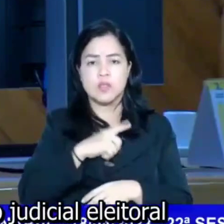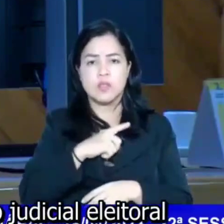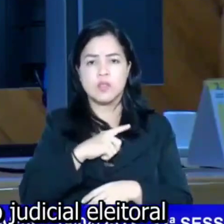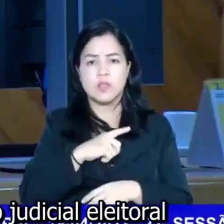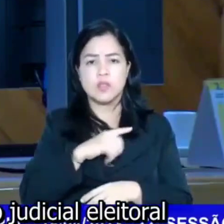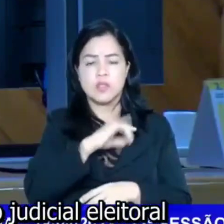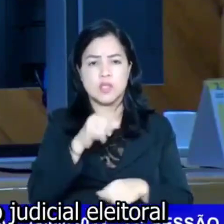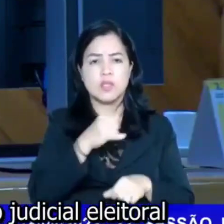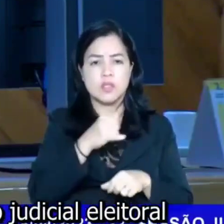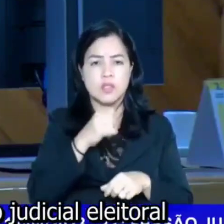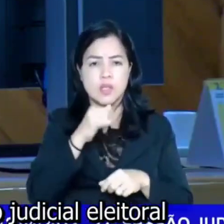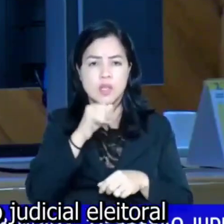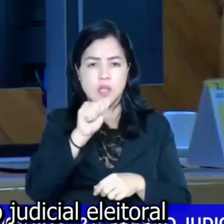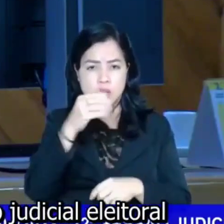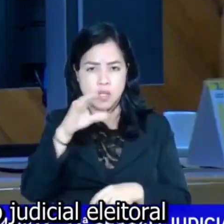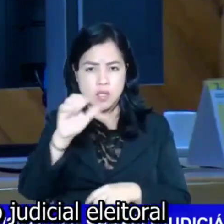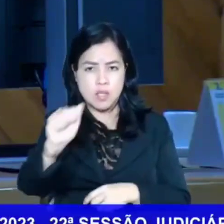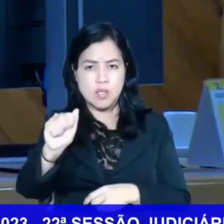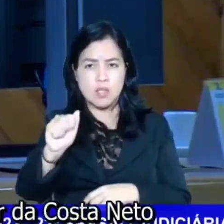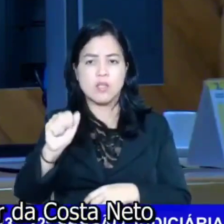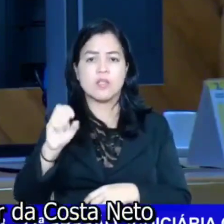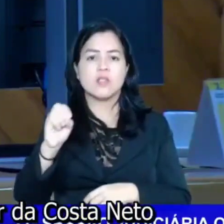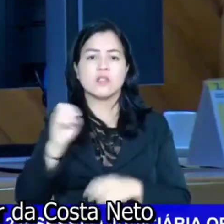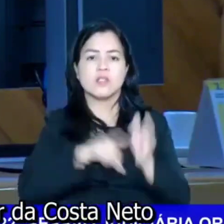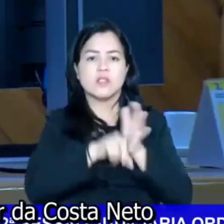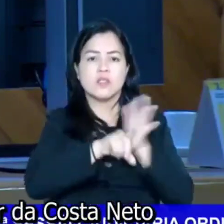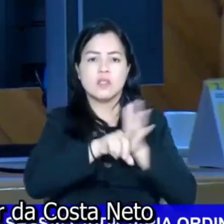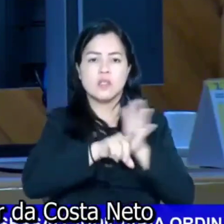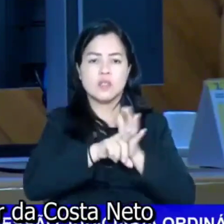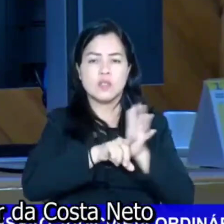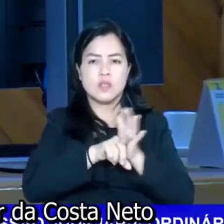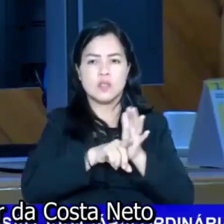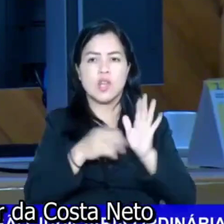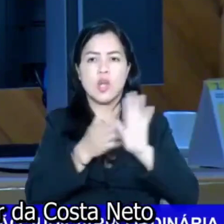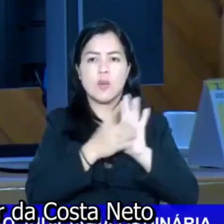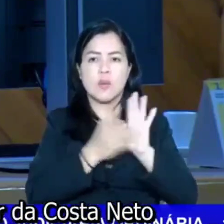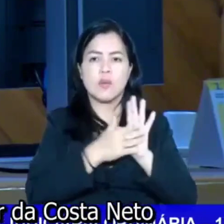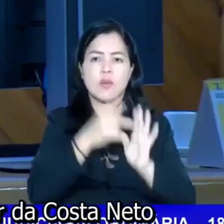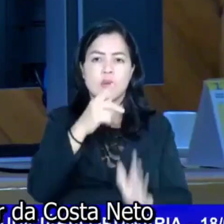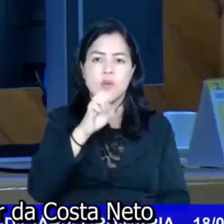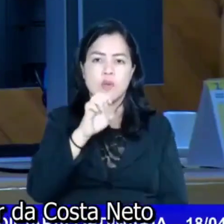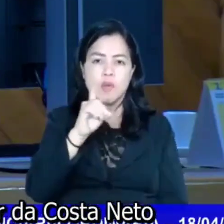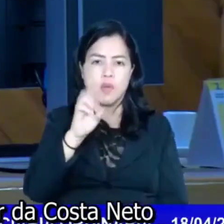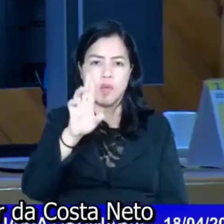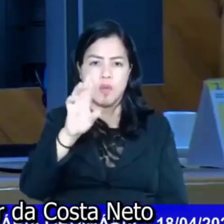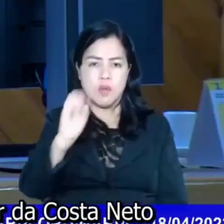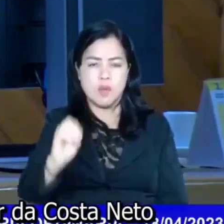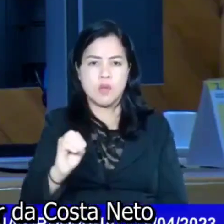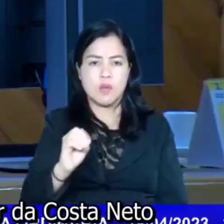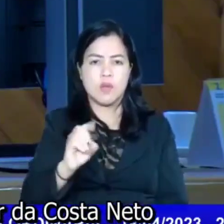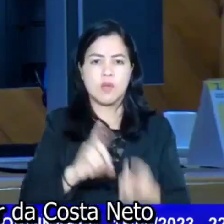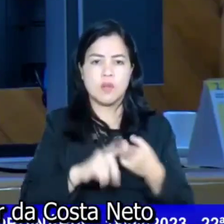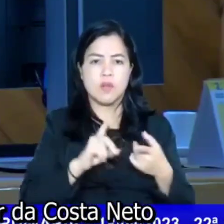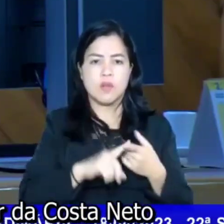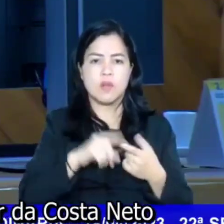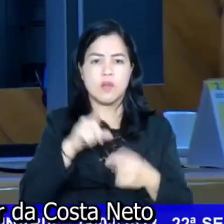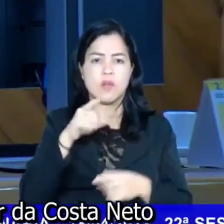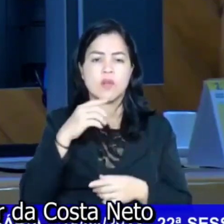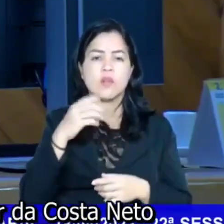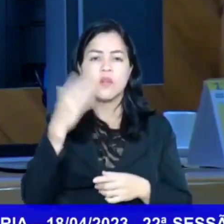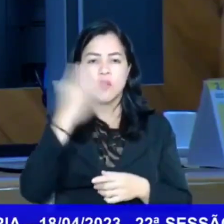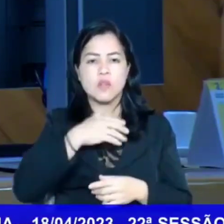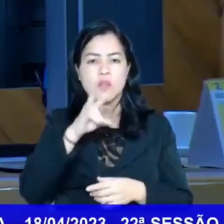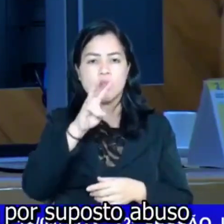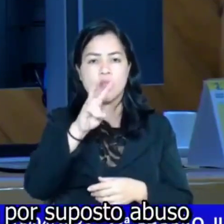também de ação de investigação judicial eleitoral proposta por Pedro Costa Silva em face de Valdemar da